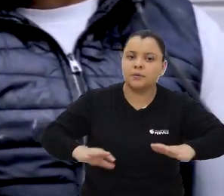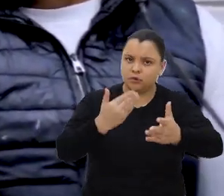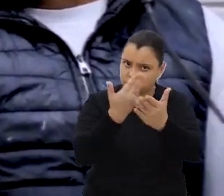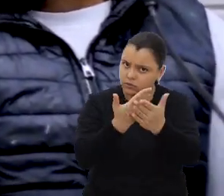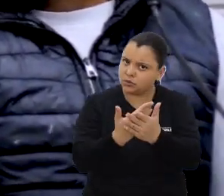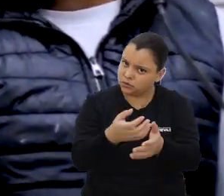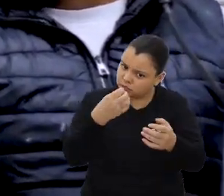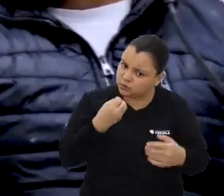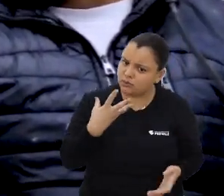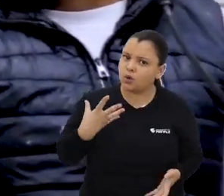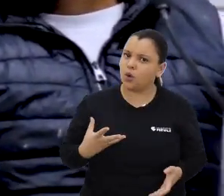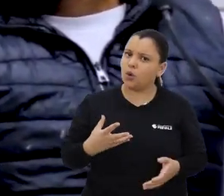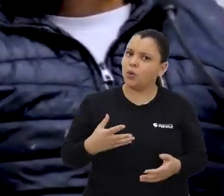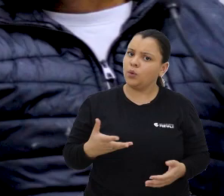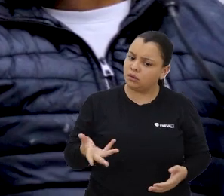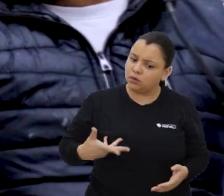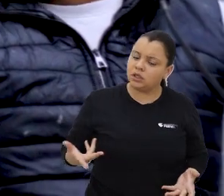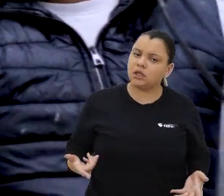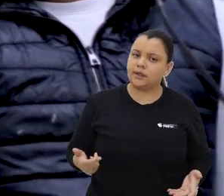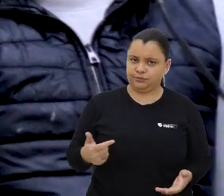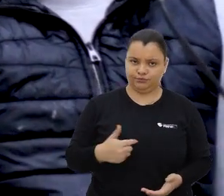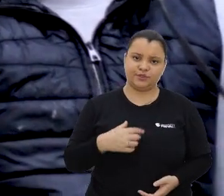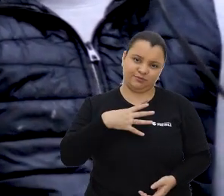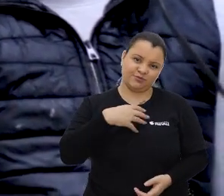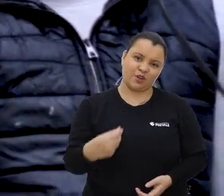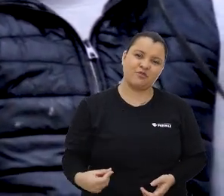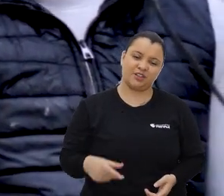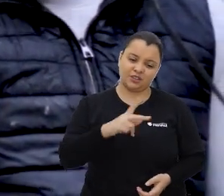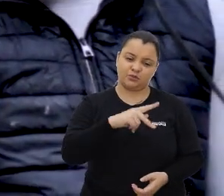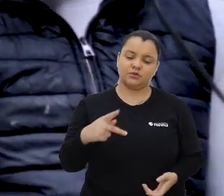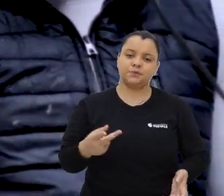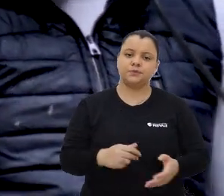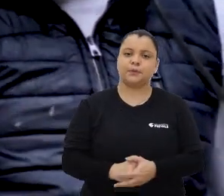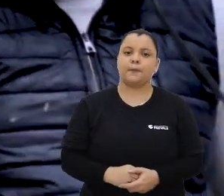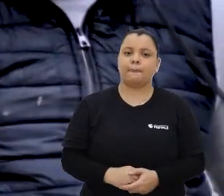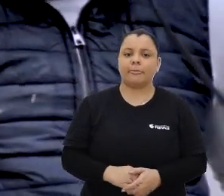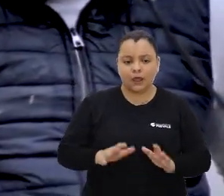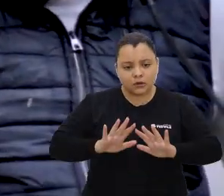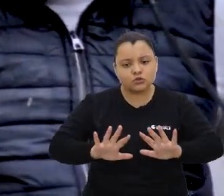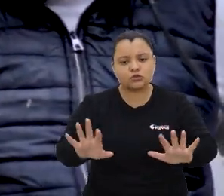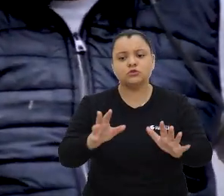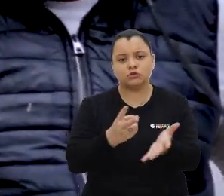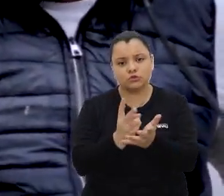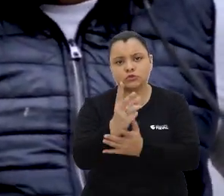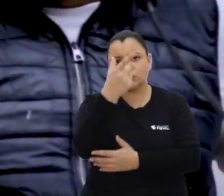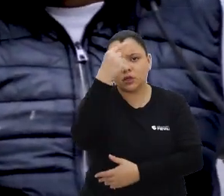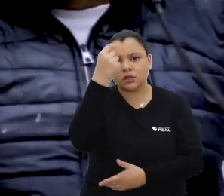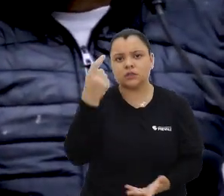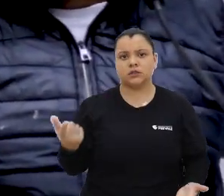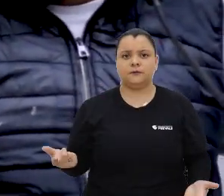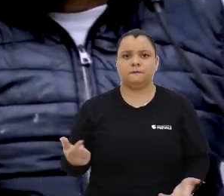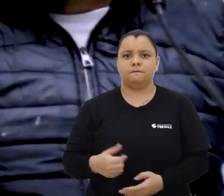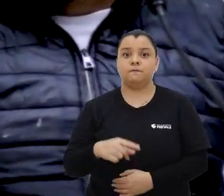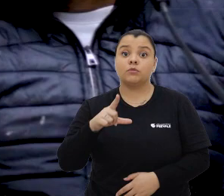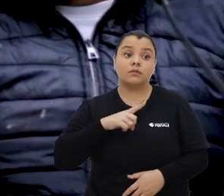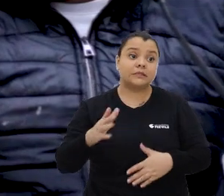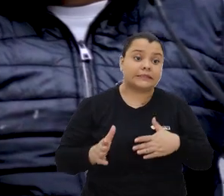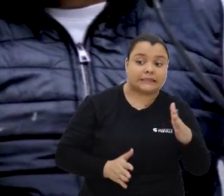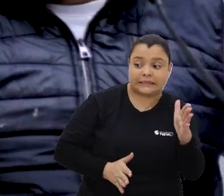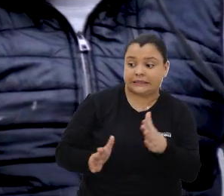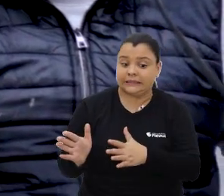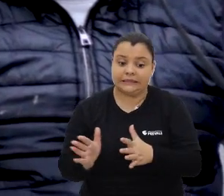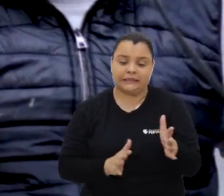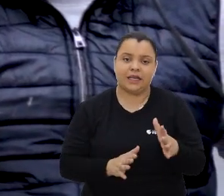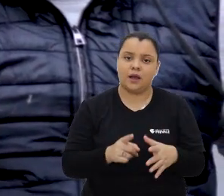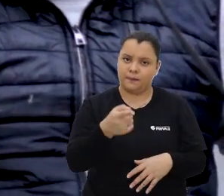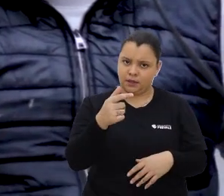boa e de qualidade, né? Eu sou filha de professora, então, enfim, e te manter numa universidade onde também vai te dar meios ajus para que tu